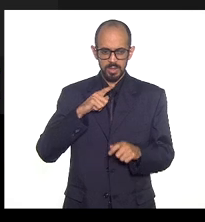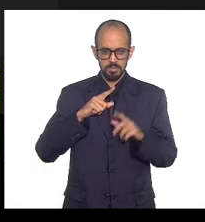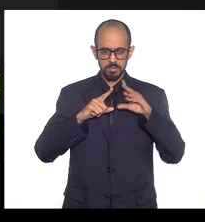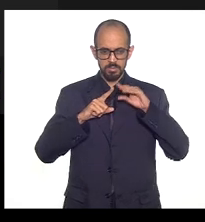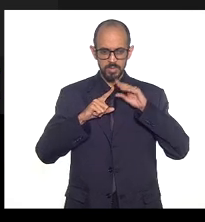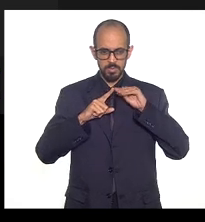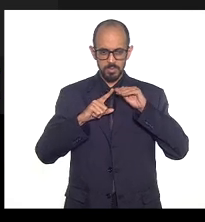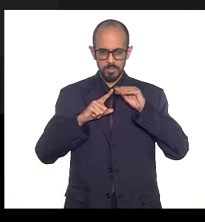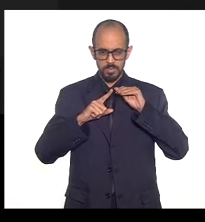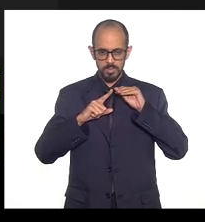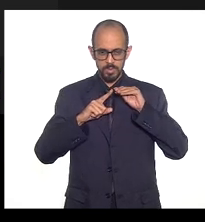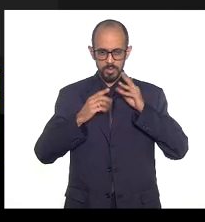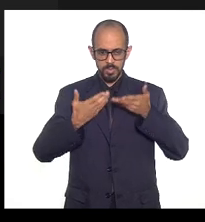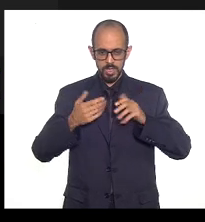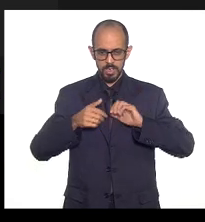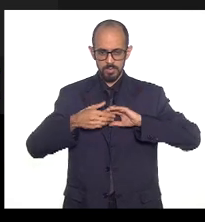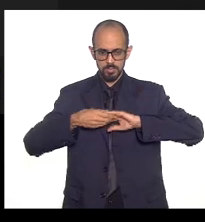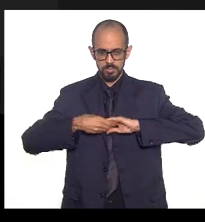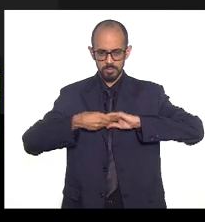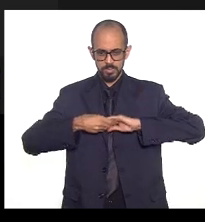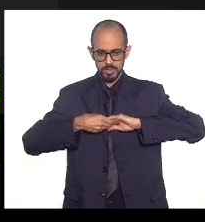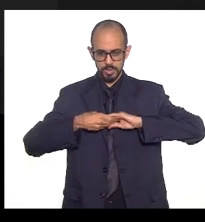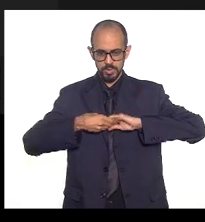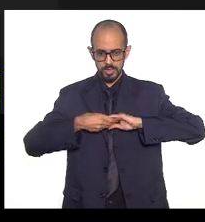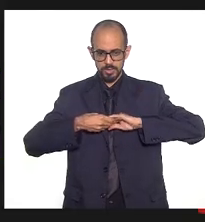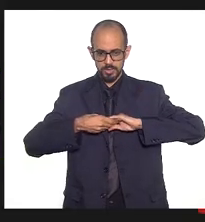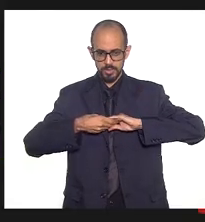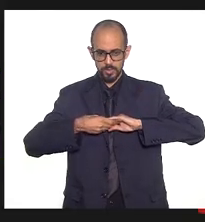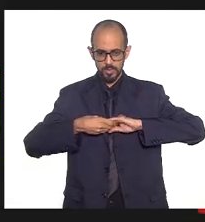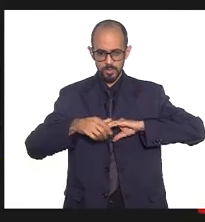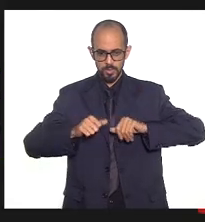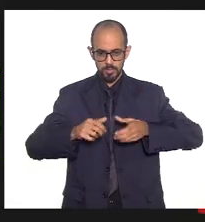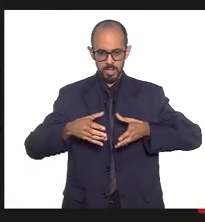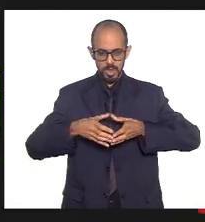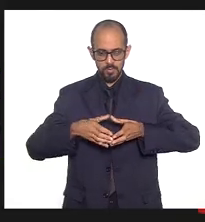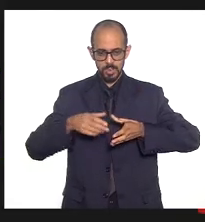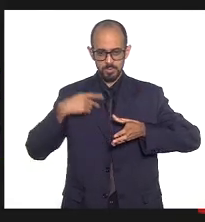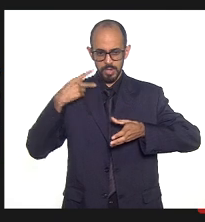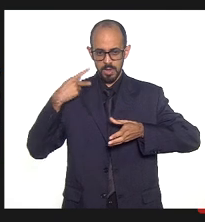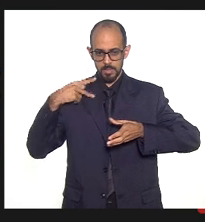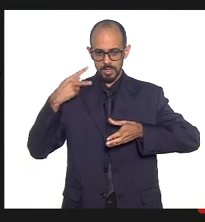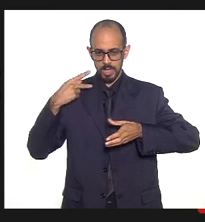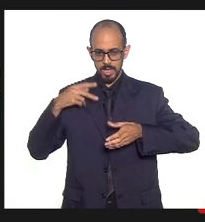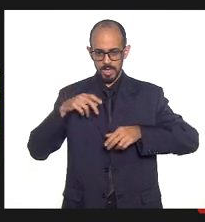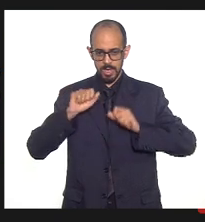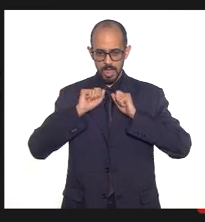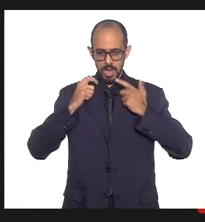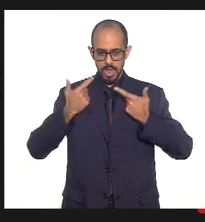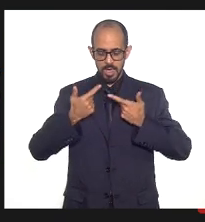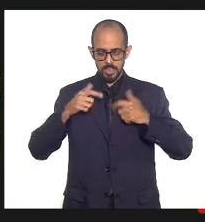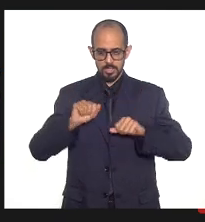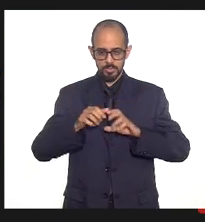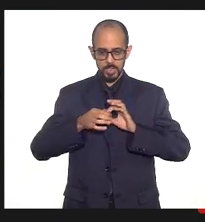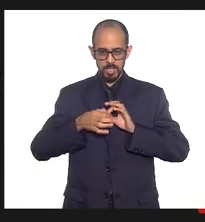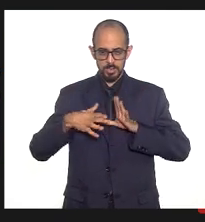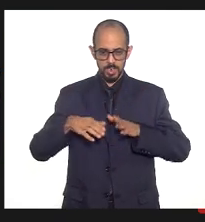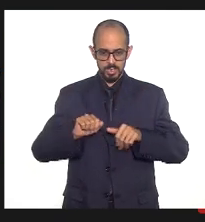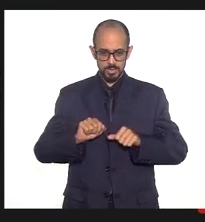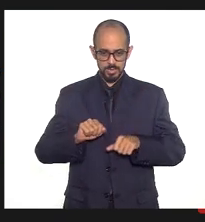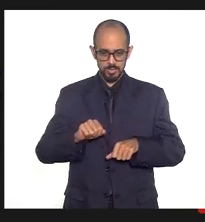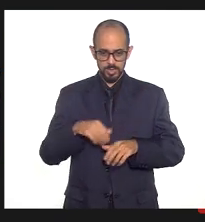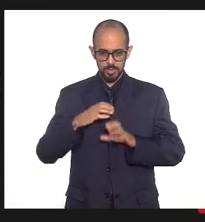queria fazer uma saudação, em primeiro lugar, à Frente Parlamentar da Alerj, pela democratização da comunicação